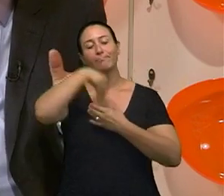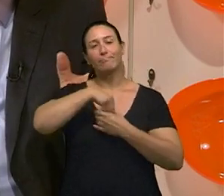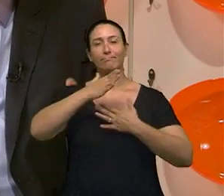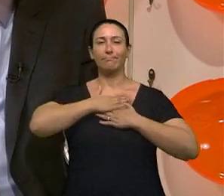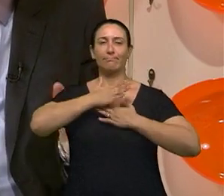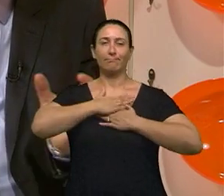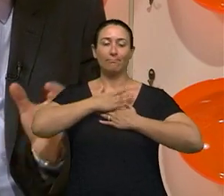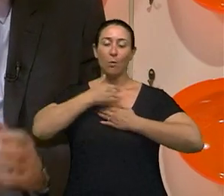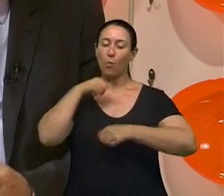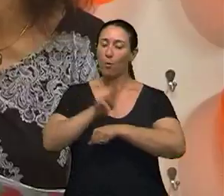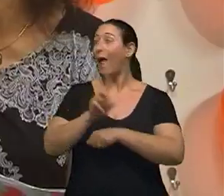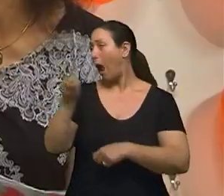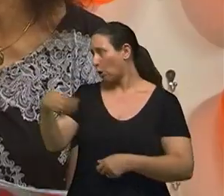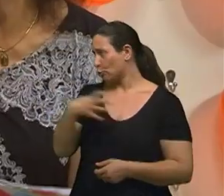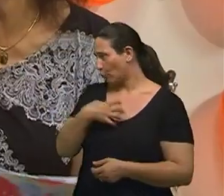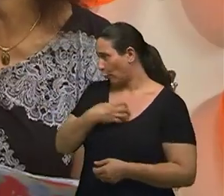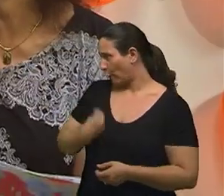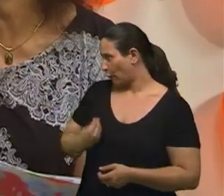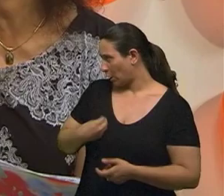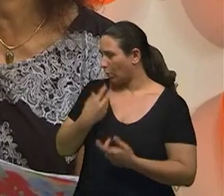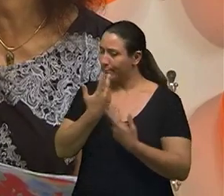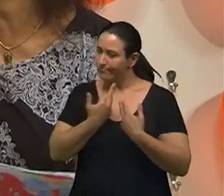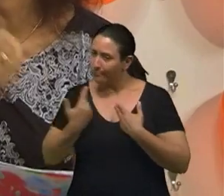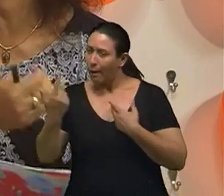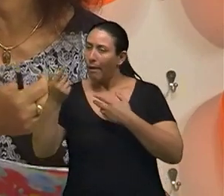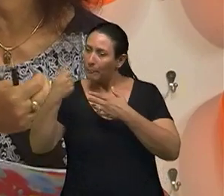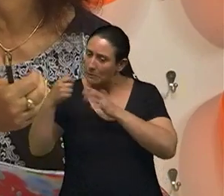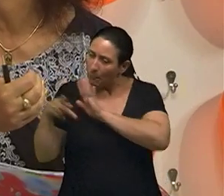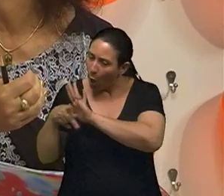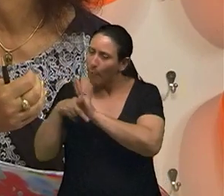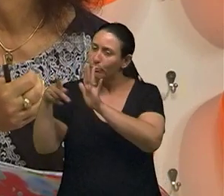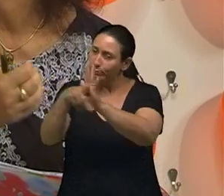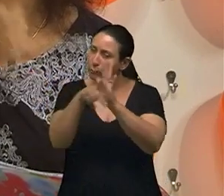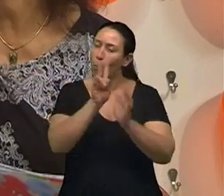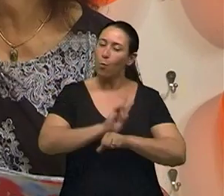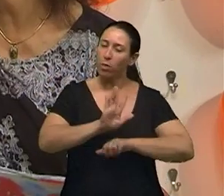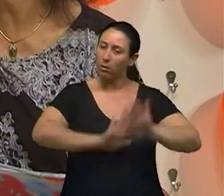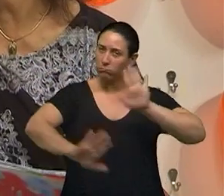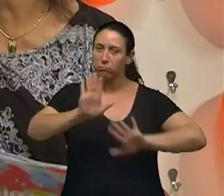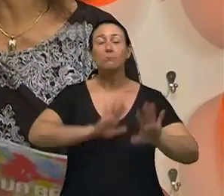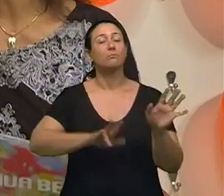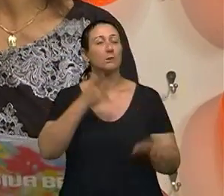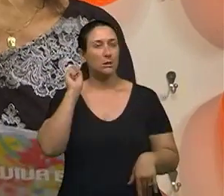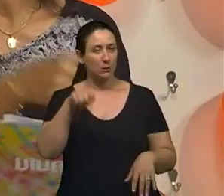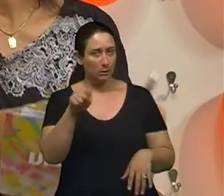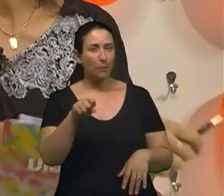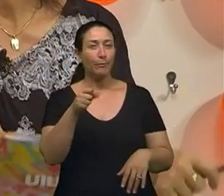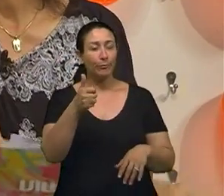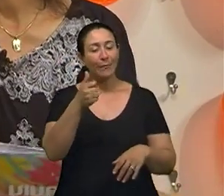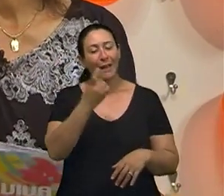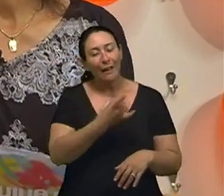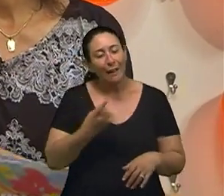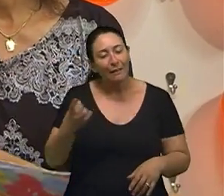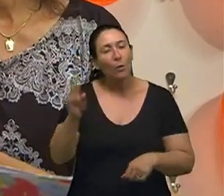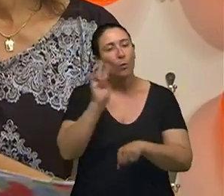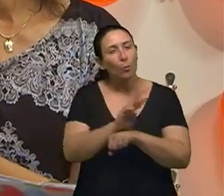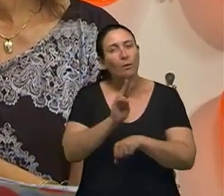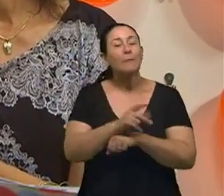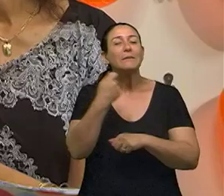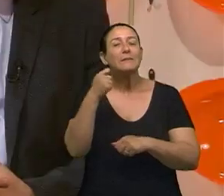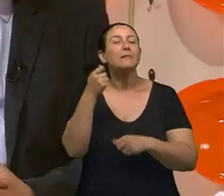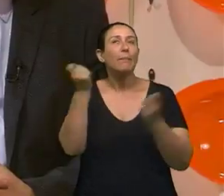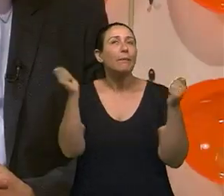então Existem os fatores genéticos fatores ambis meu modo de vida pode me prevenir Sem dúvida ou pelo menos e retardar o